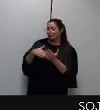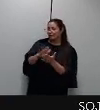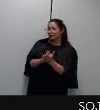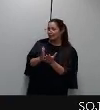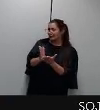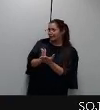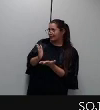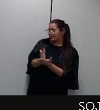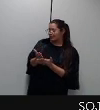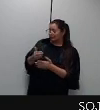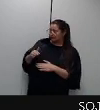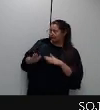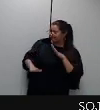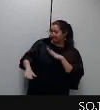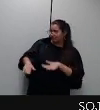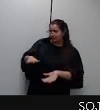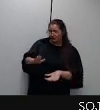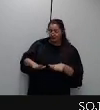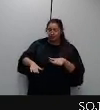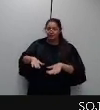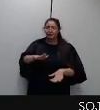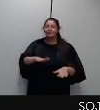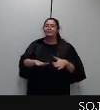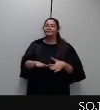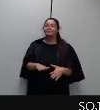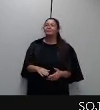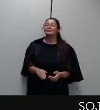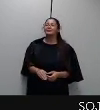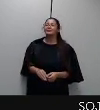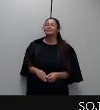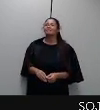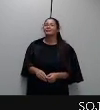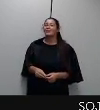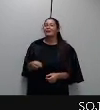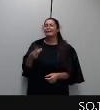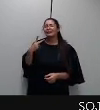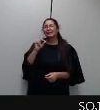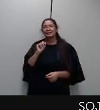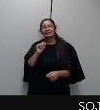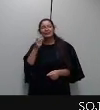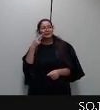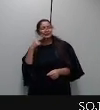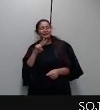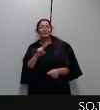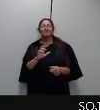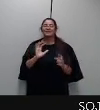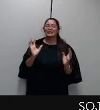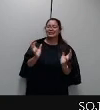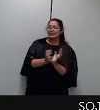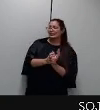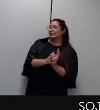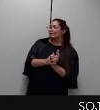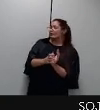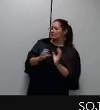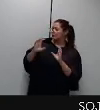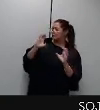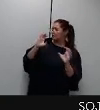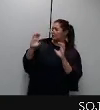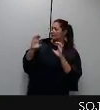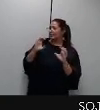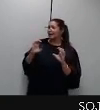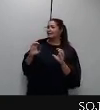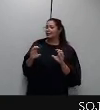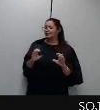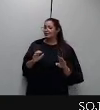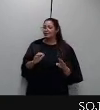esburacada no caso está poder eu vi inclusive que havia dois radares para a redução da velocidade é